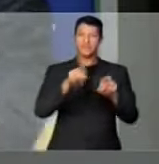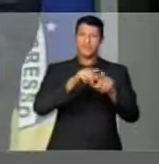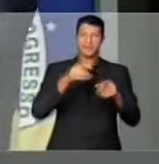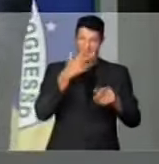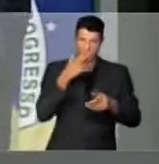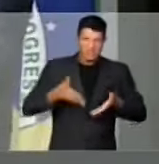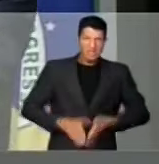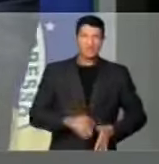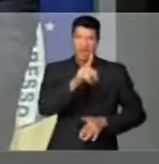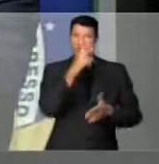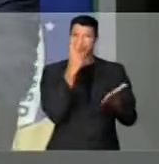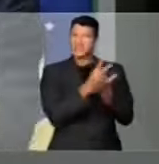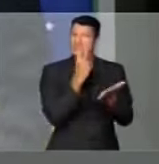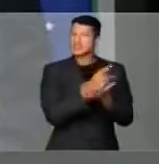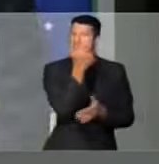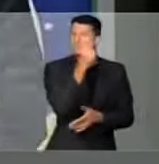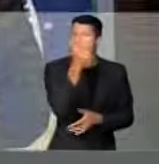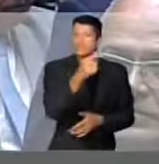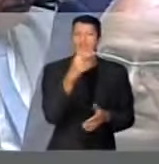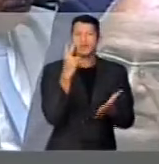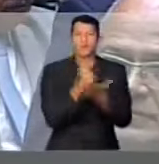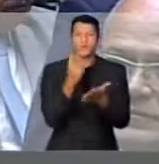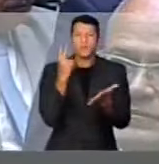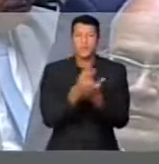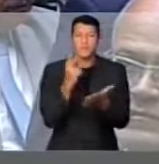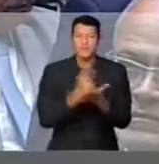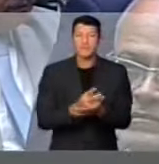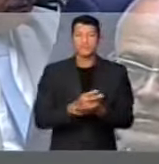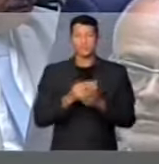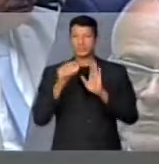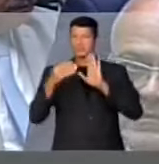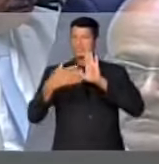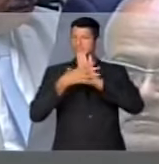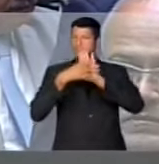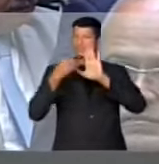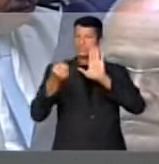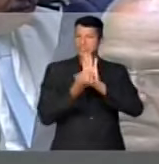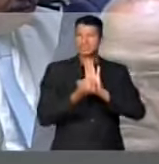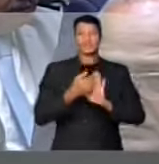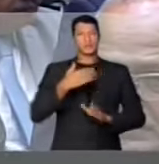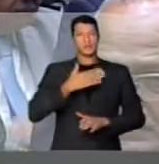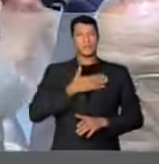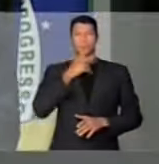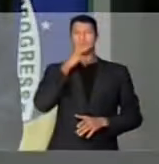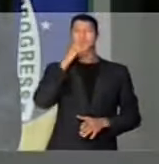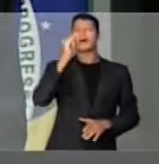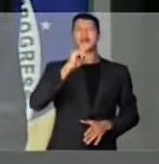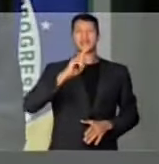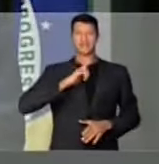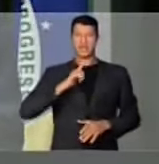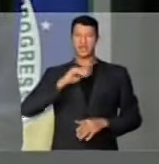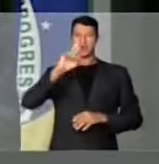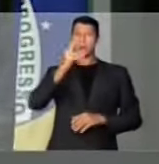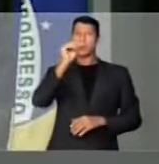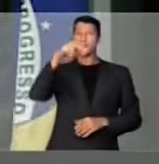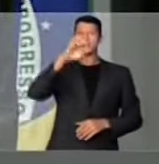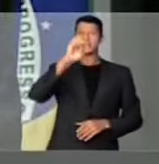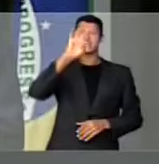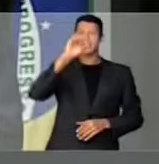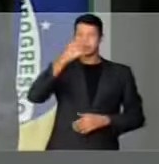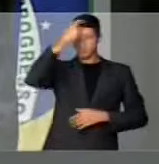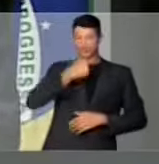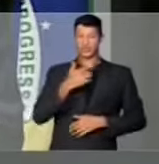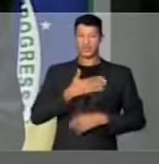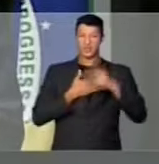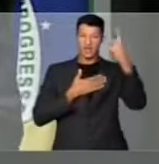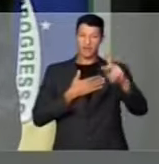lá, não tem o mesmo símbolo de honestidade que o meu pai tem. A sua história, deputado,